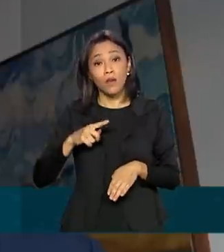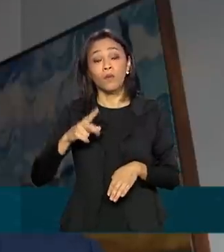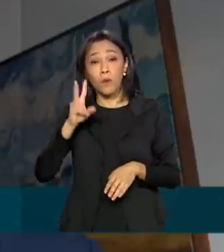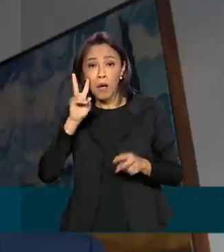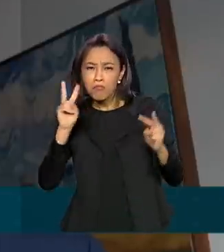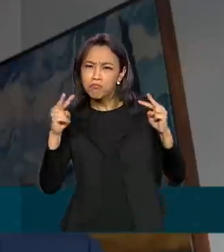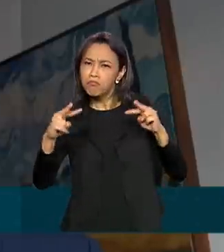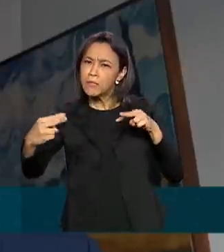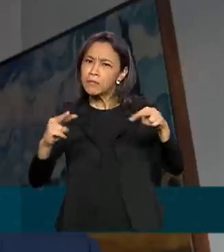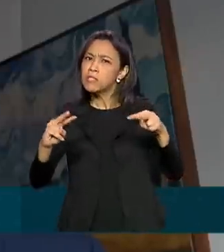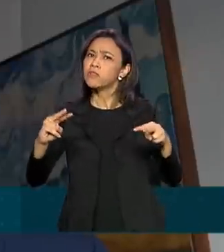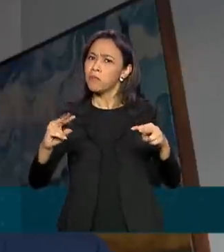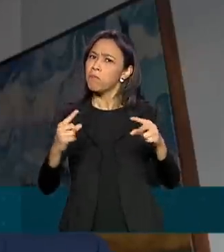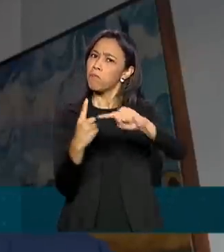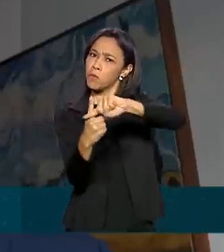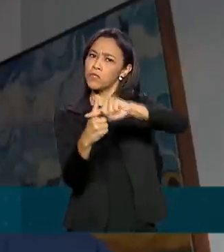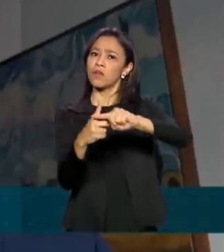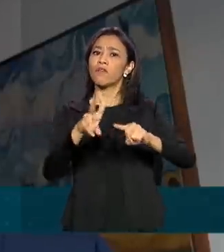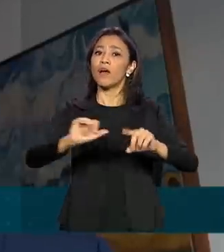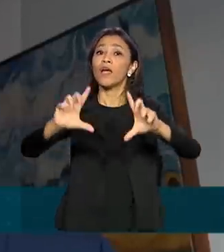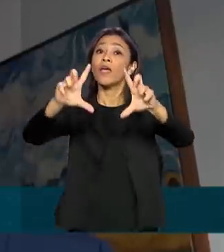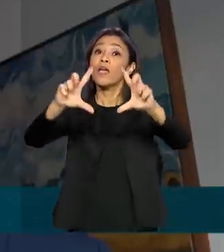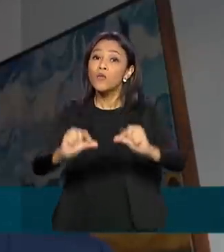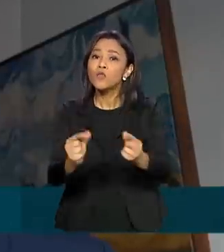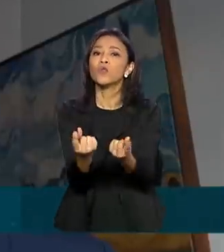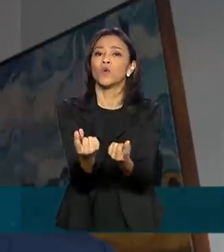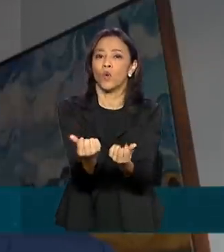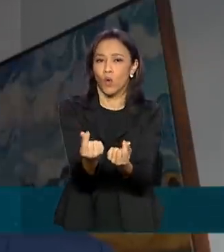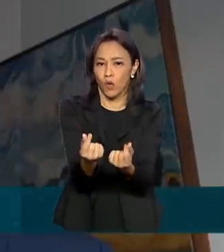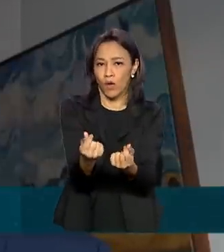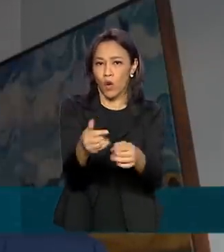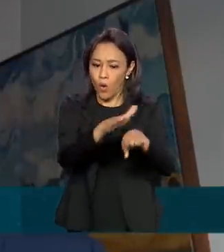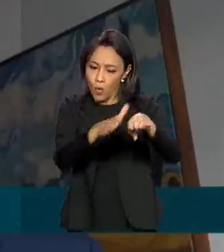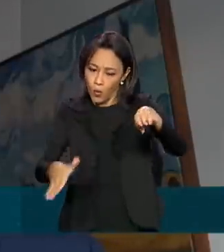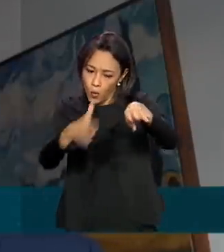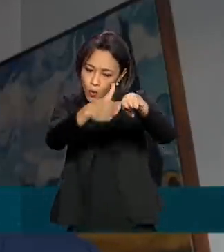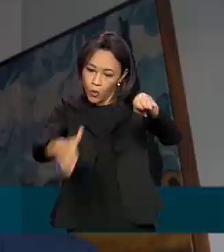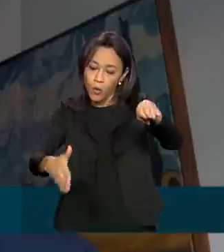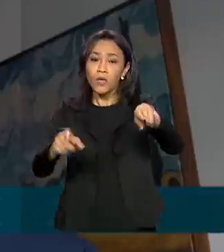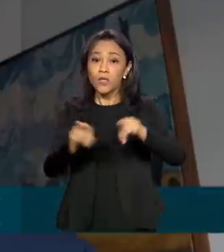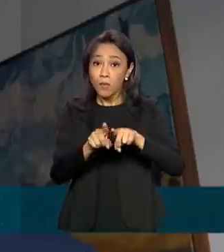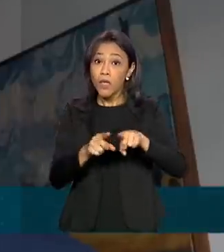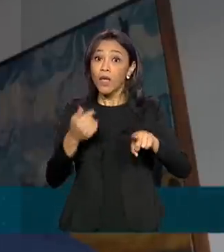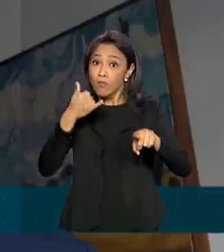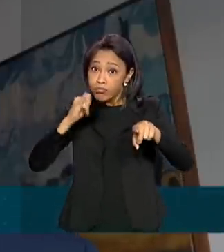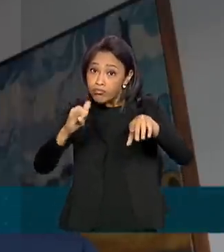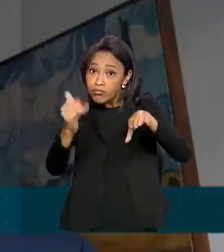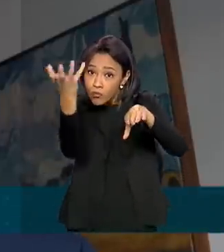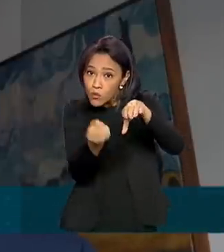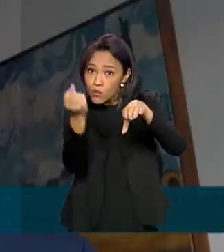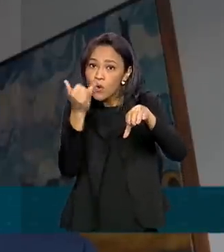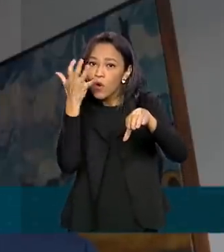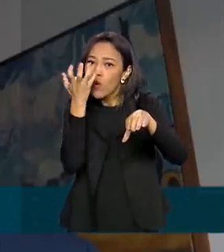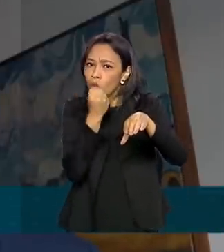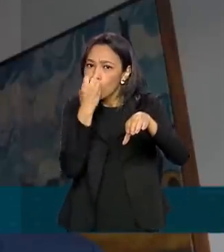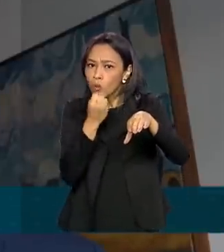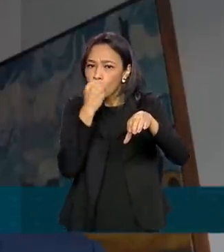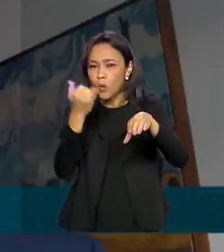pode ajudar a reduzir o custo dos equipamentos e dos sistemas fotovoltaicos e, consequentemente, da energia fotovoltaica